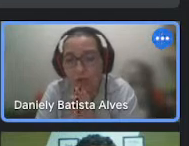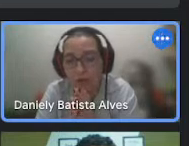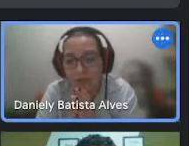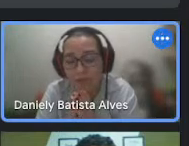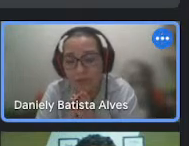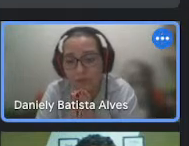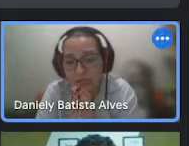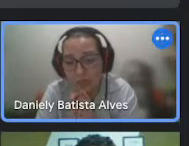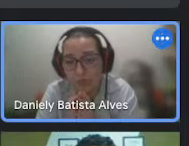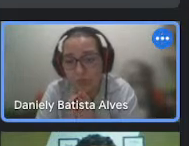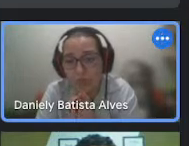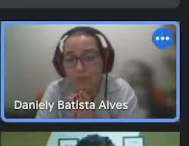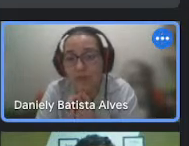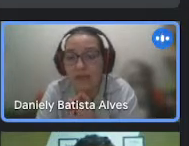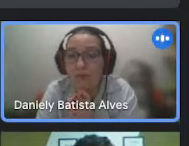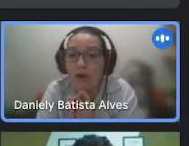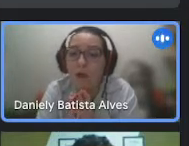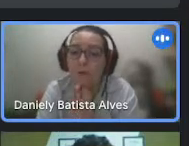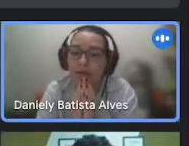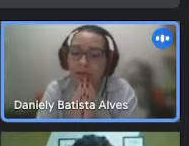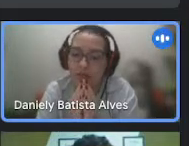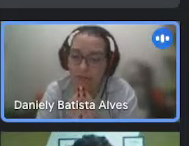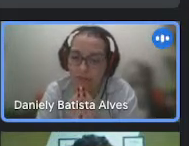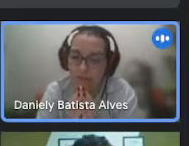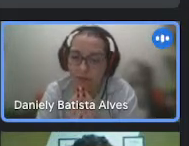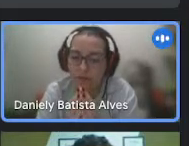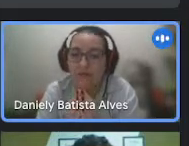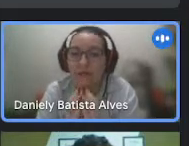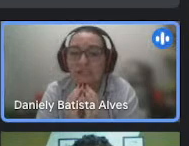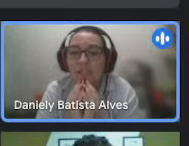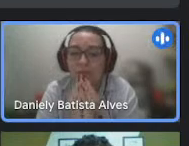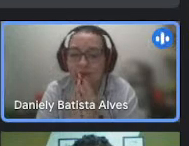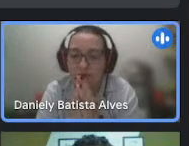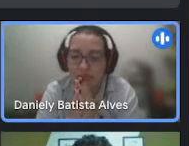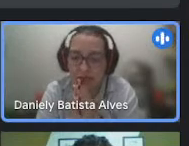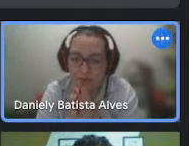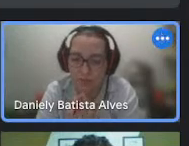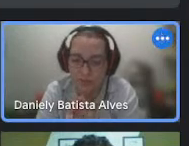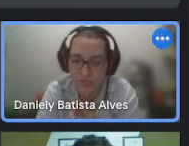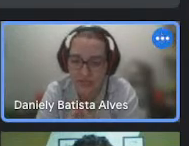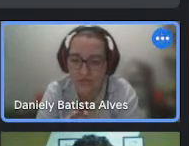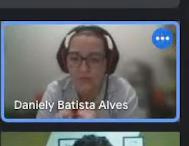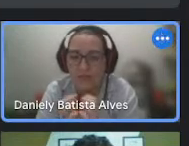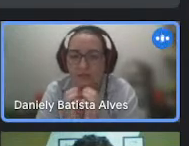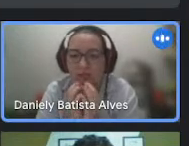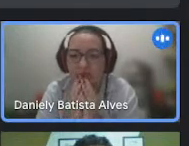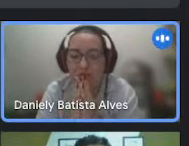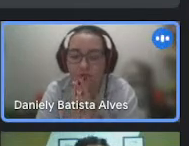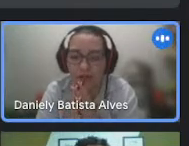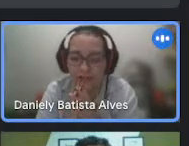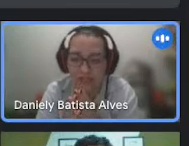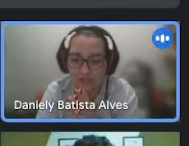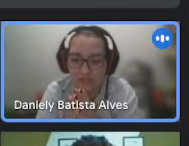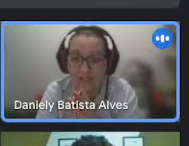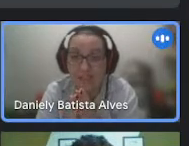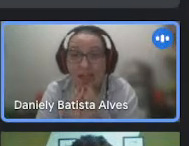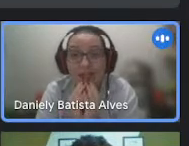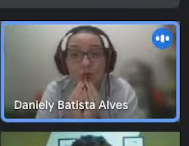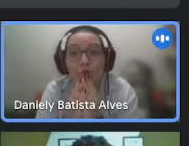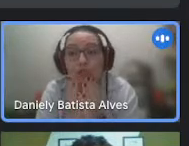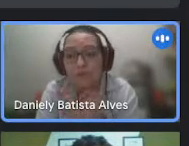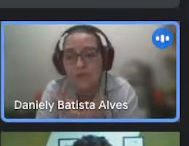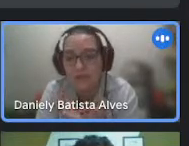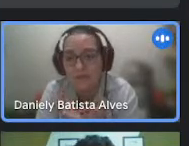O que normalmente as pessoas se assustam é porque não há um planejamento. Deixa-se para fazer os projetos, a desenvolver as atividades